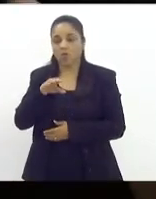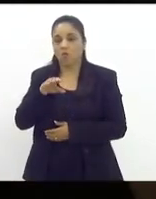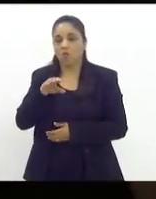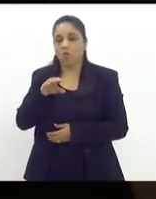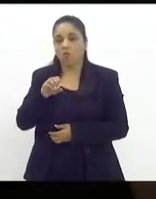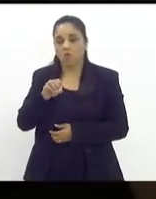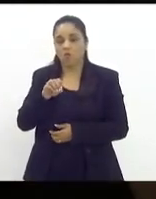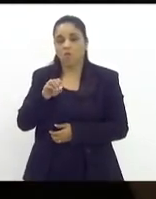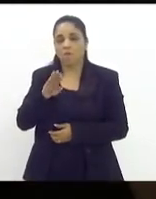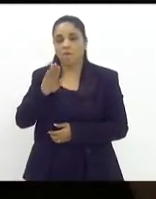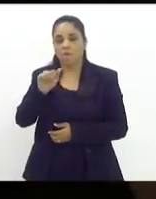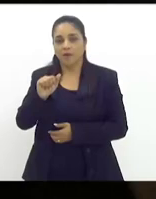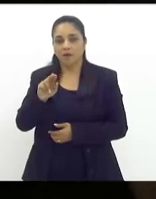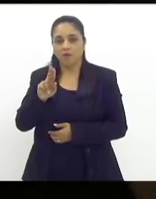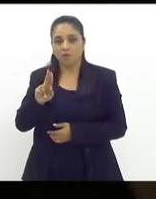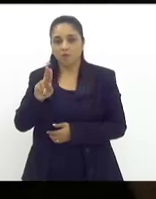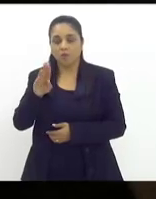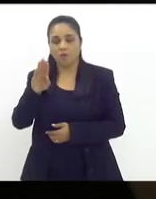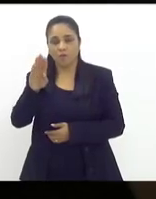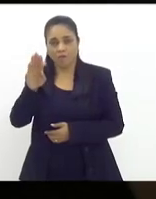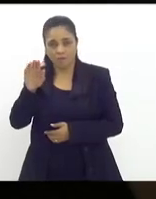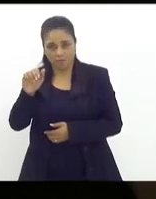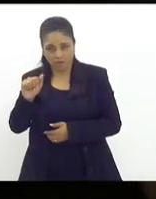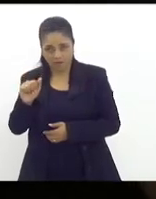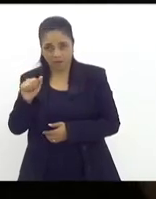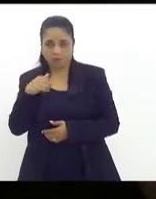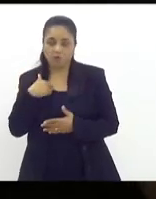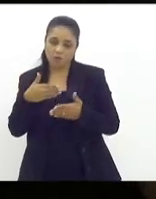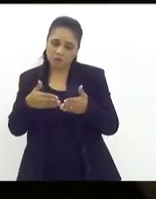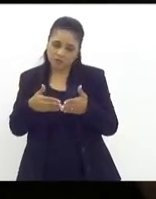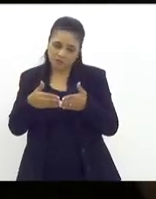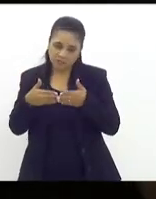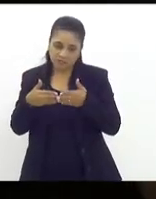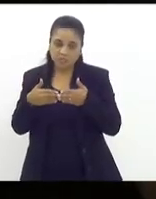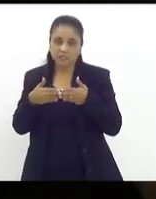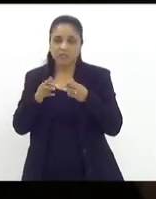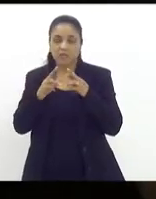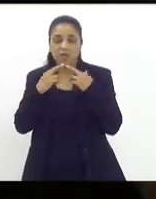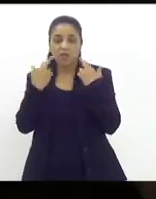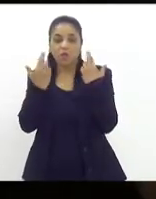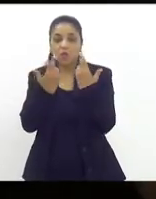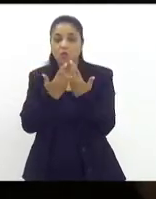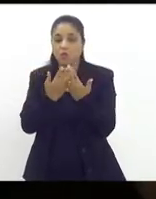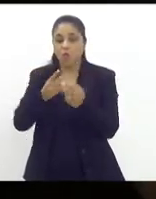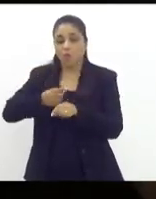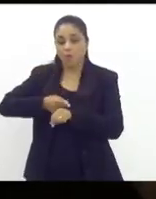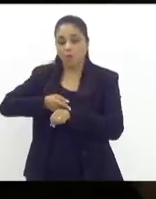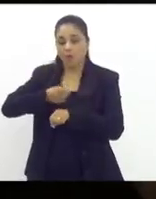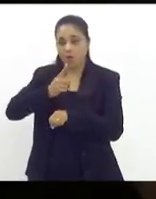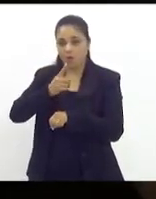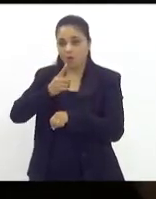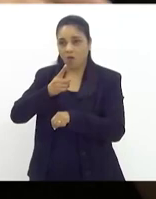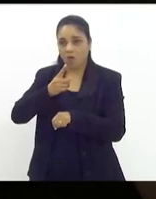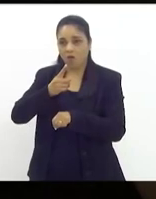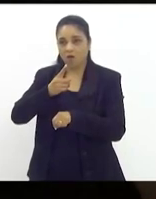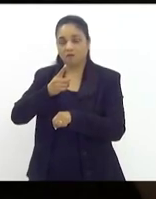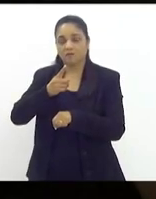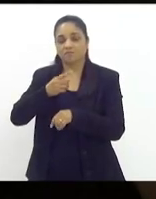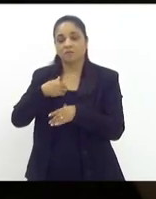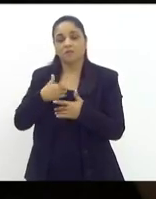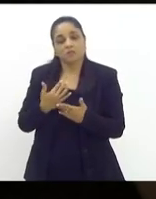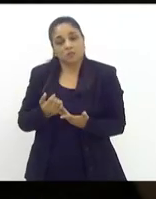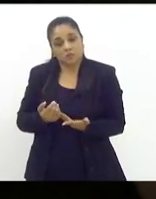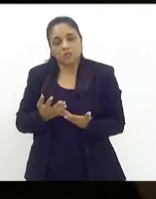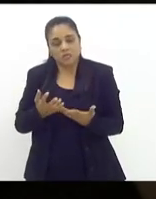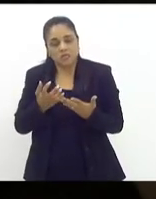eu não posso... Eu queria pedir licença para me retirar, que eu tenho uma reunião uma hora agora. Sim, vamos que a instalação... Não, mas não poderia deixar